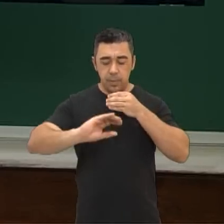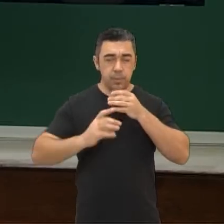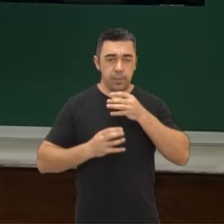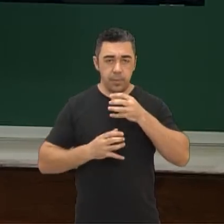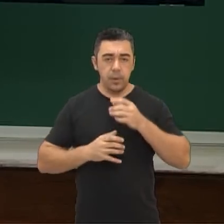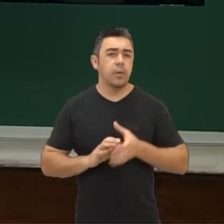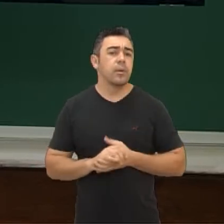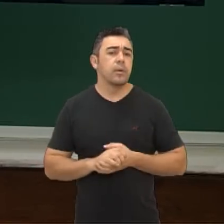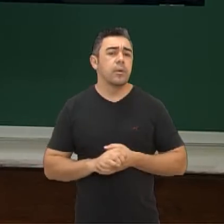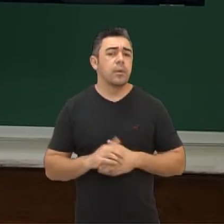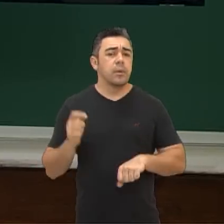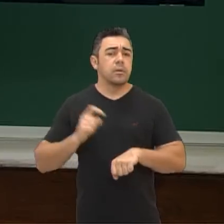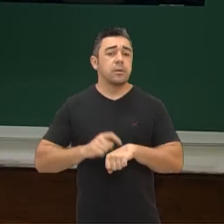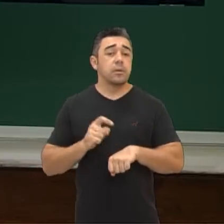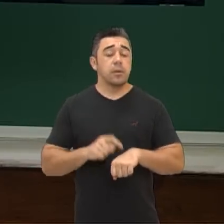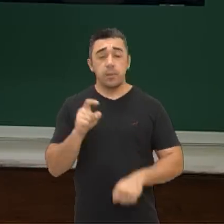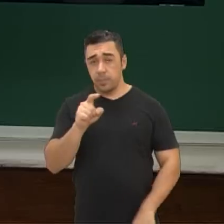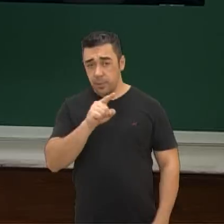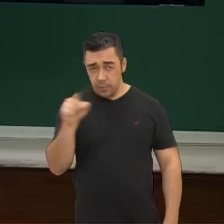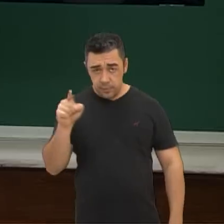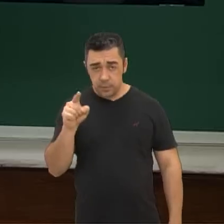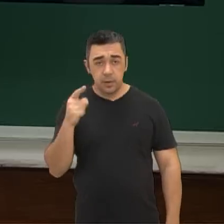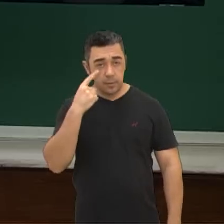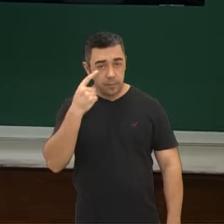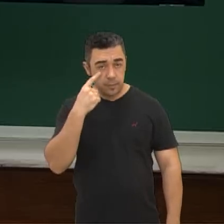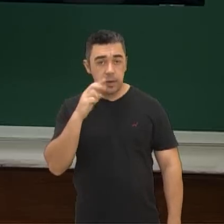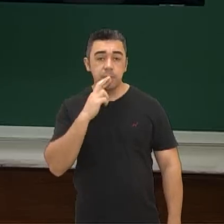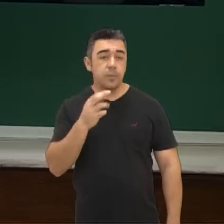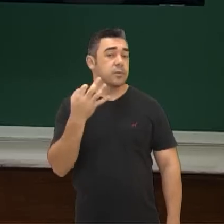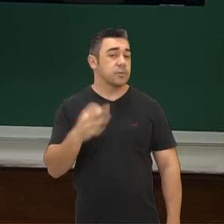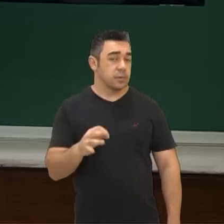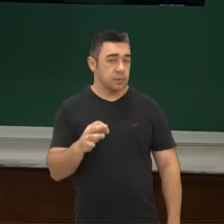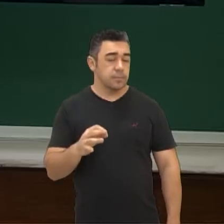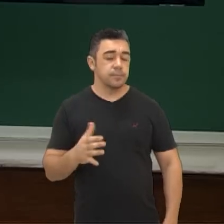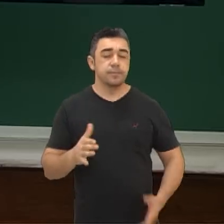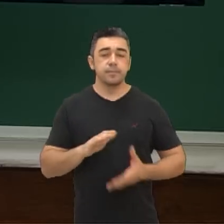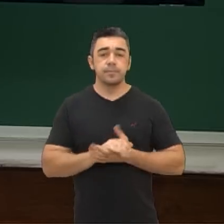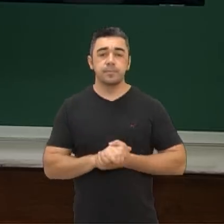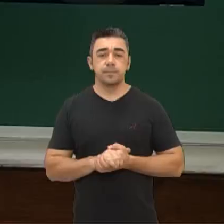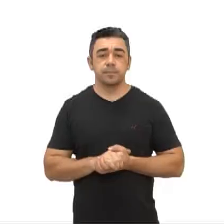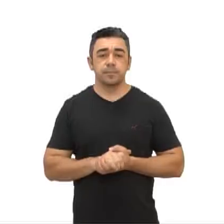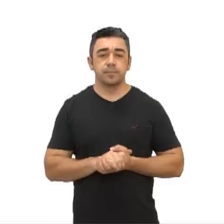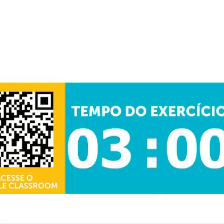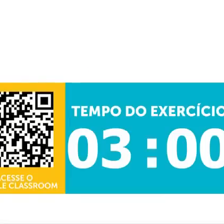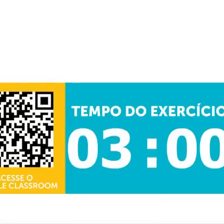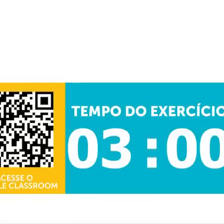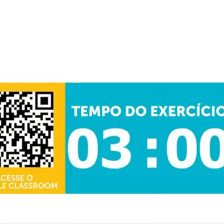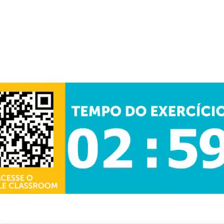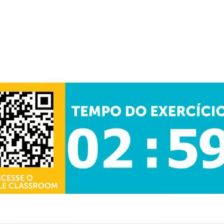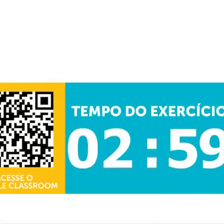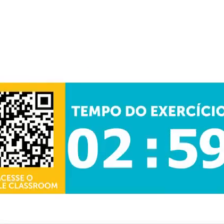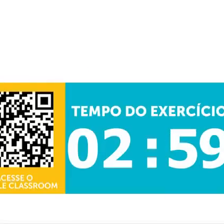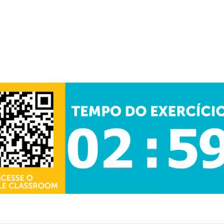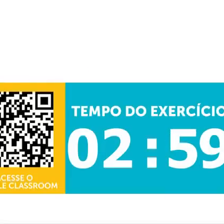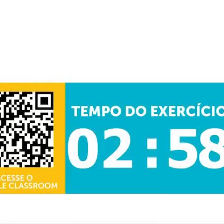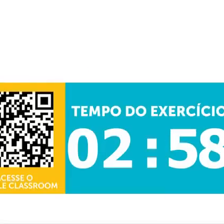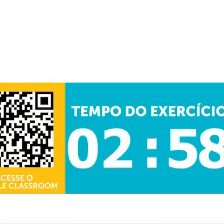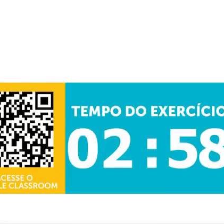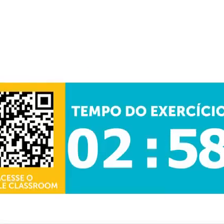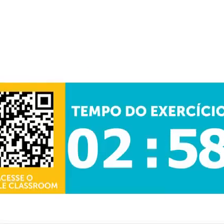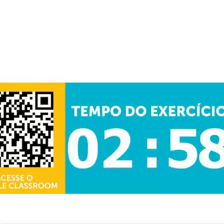questão. Qual é o instrumento comum de se tocar nas emboladas? Então, alternativa A, trompete. Alternativa